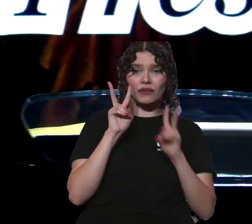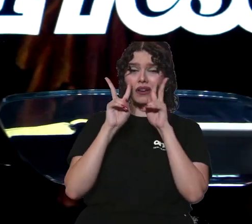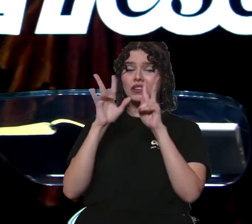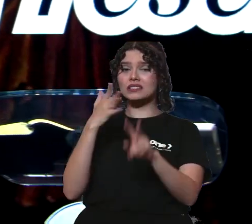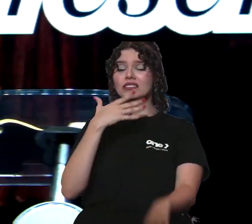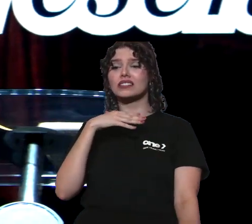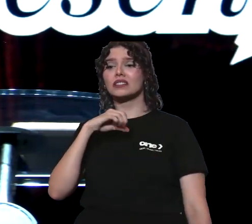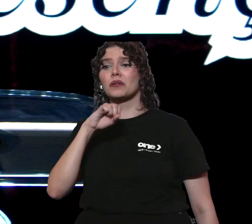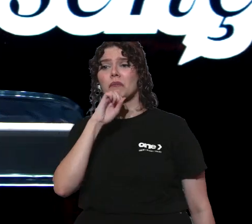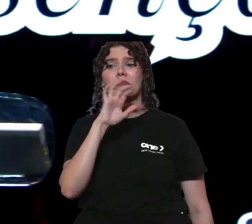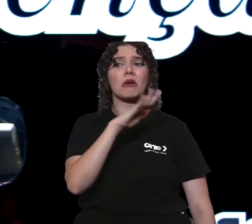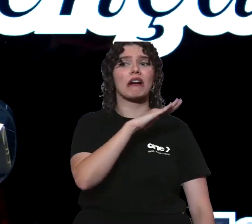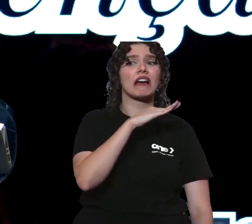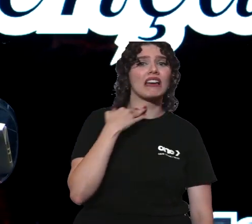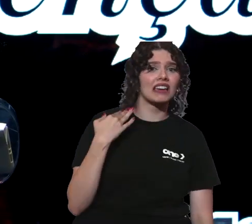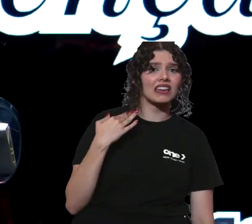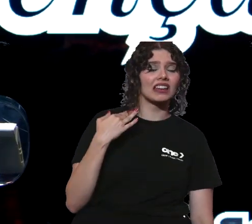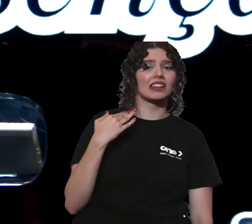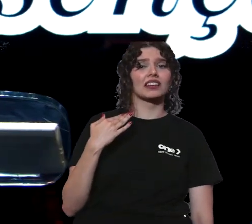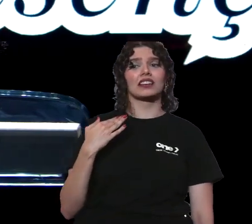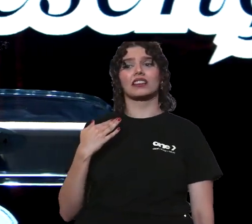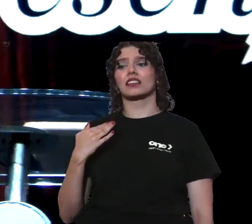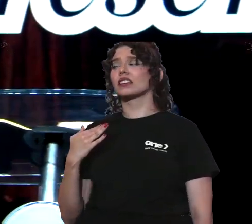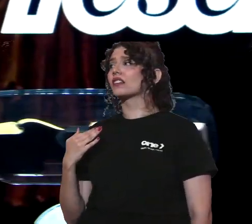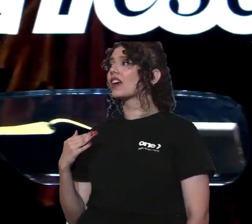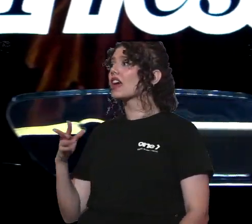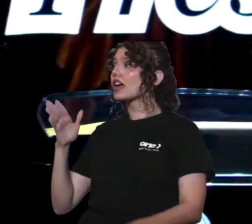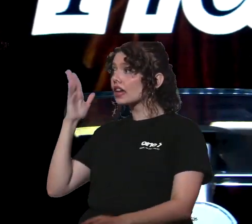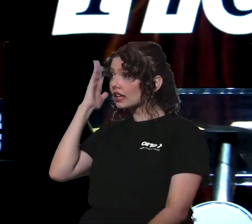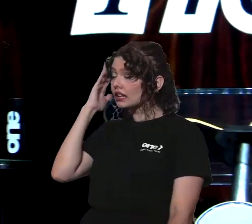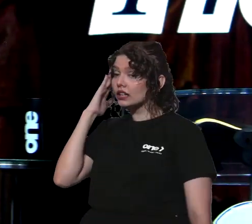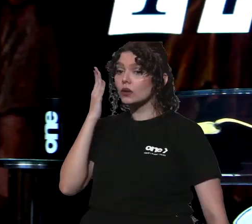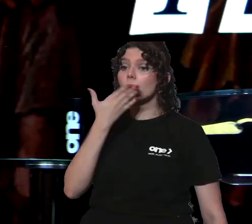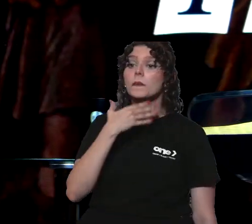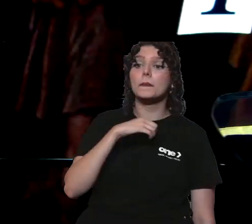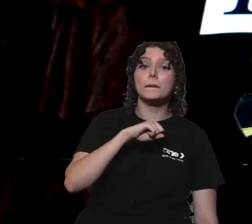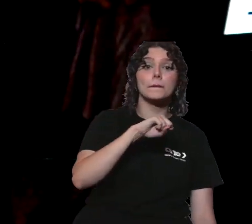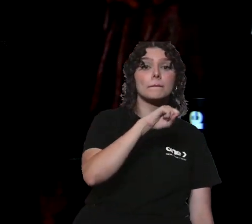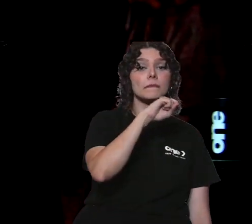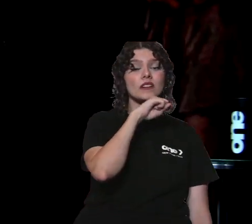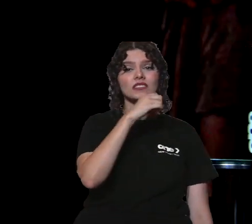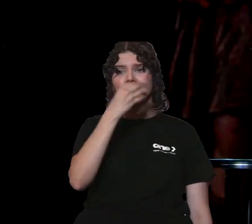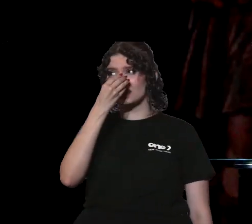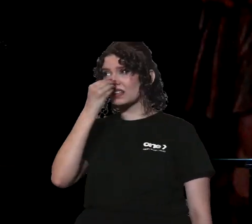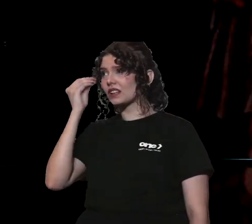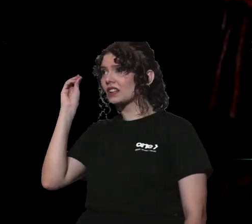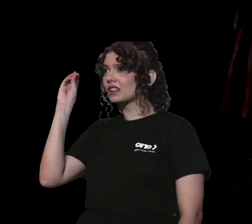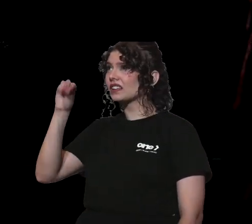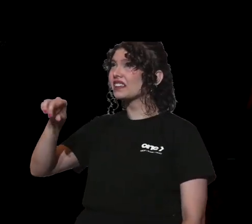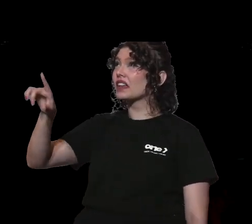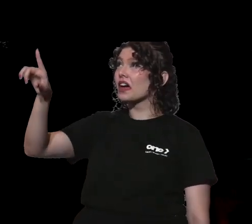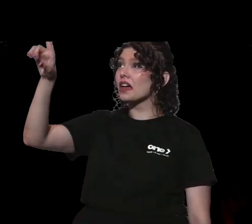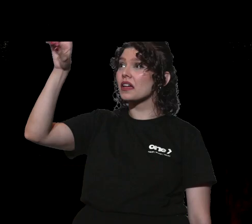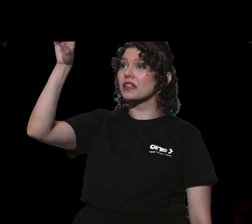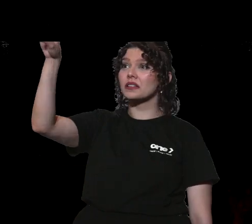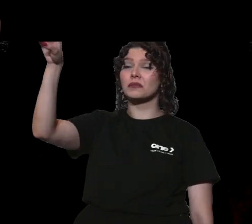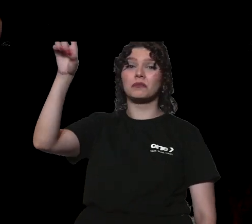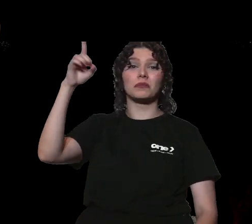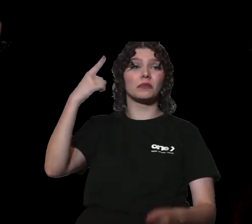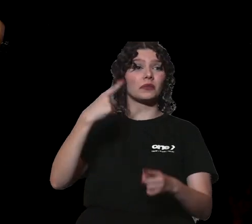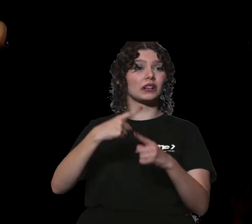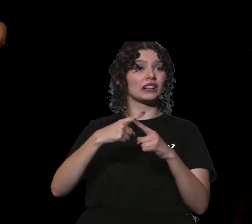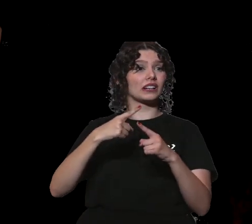irmãos morrerem no mesmo dia, ela sabia que o seu pai havia sido rejeitado por Deus por causa da conduta